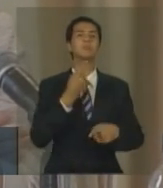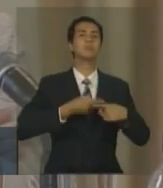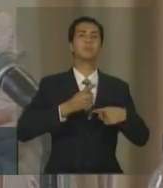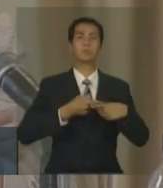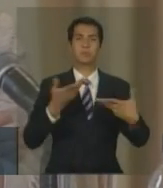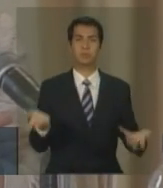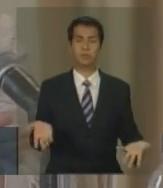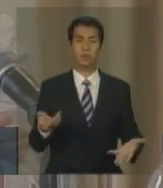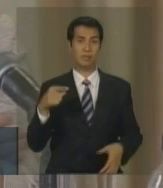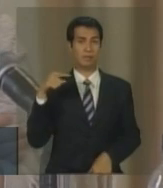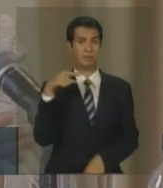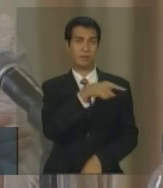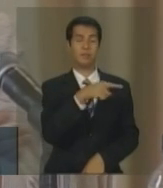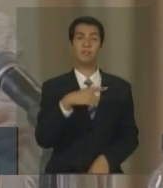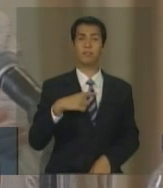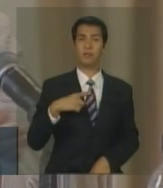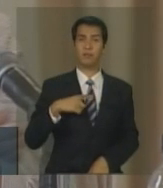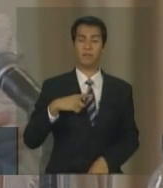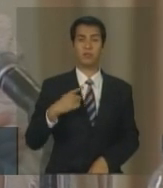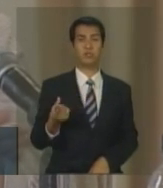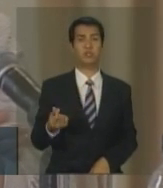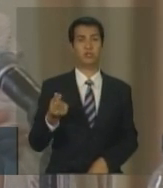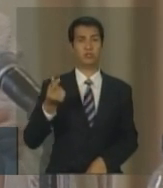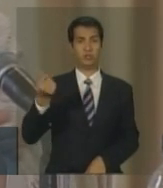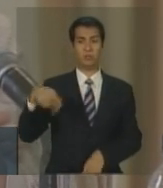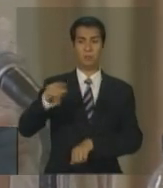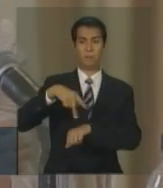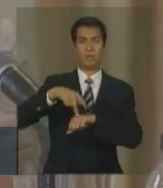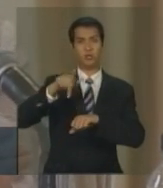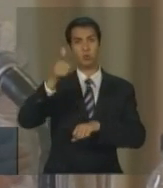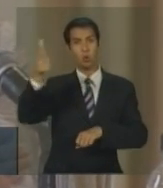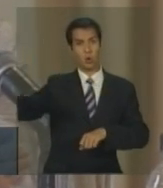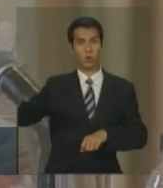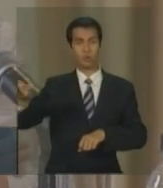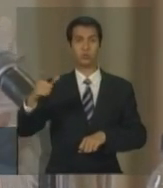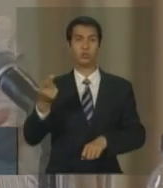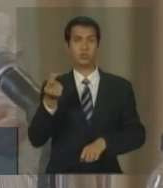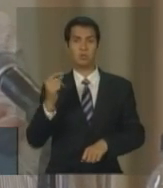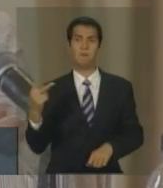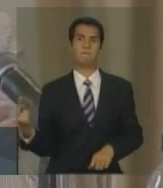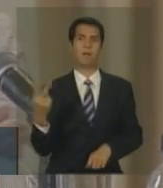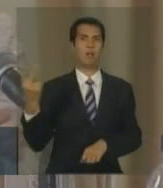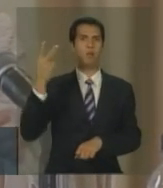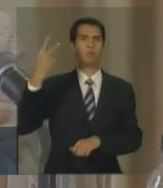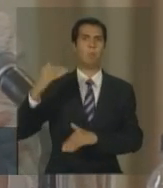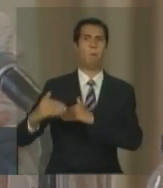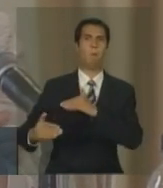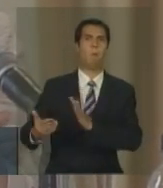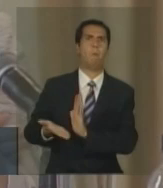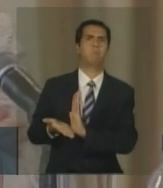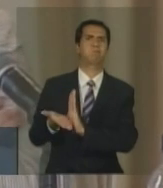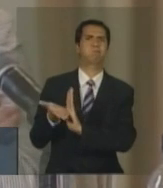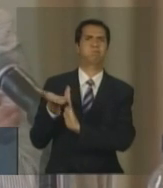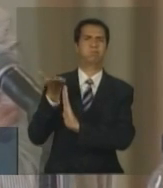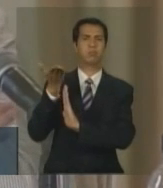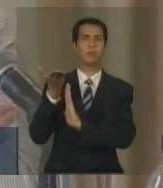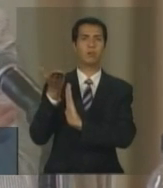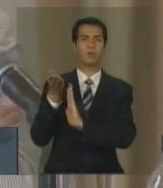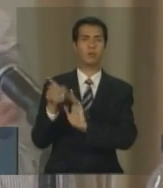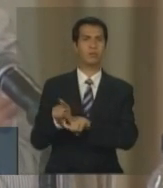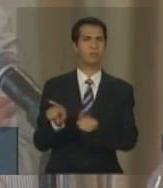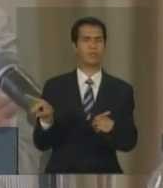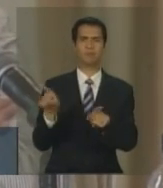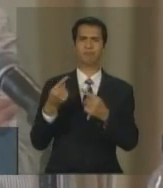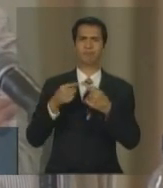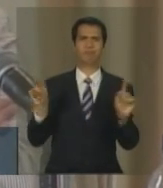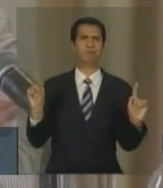cria uma valorização das moedas dos países que não fizeram isso extremamente